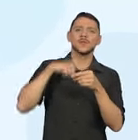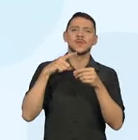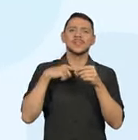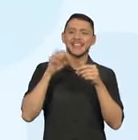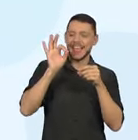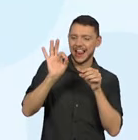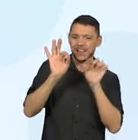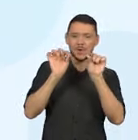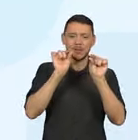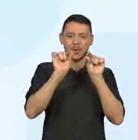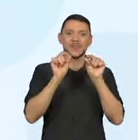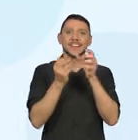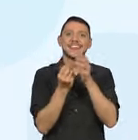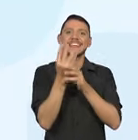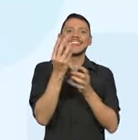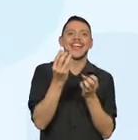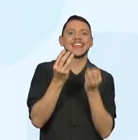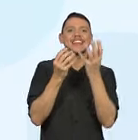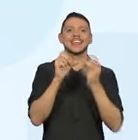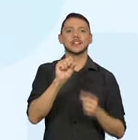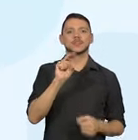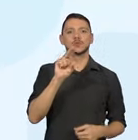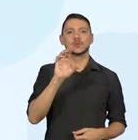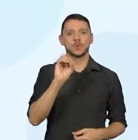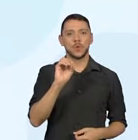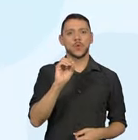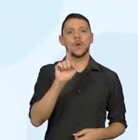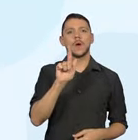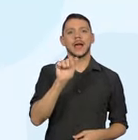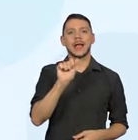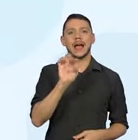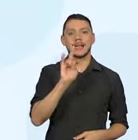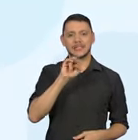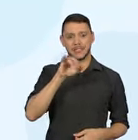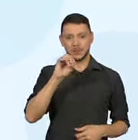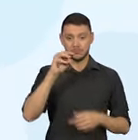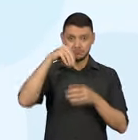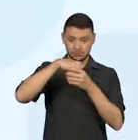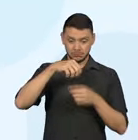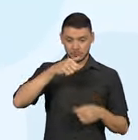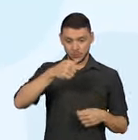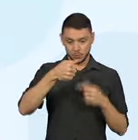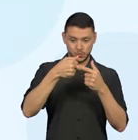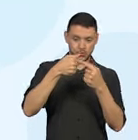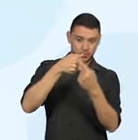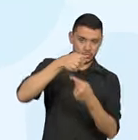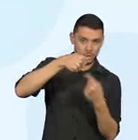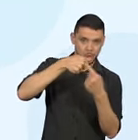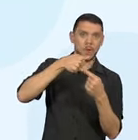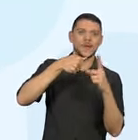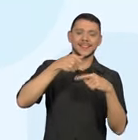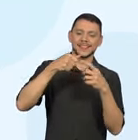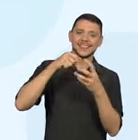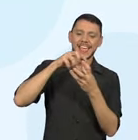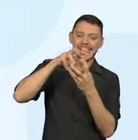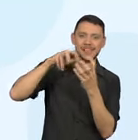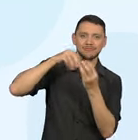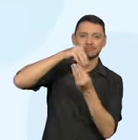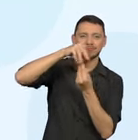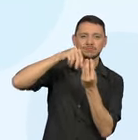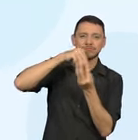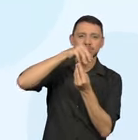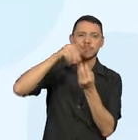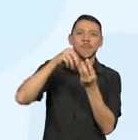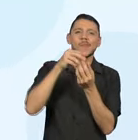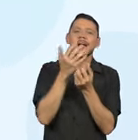que produzem o suco gástrico. No estômago, o suco gástrico é envolvido nos alimentos em digestão, através